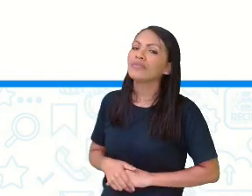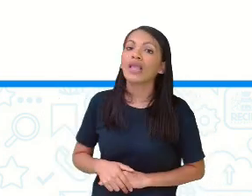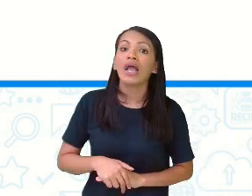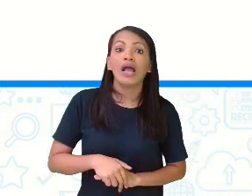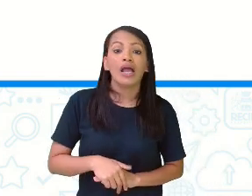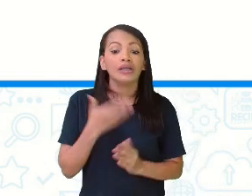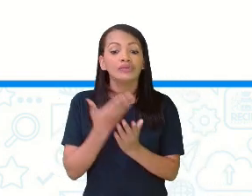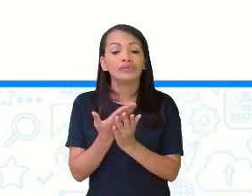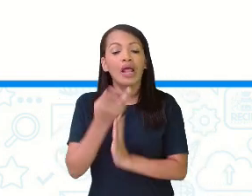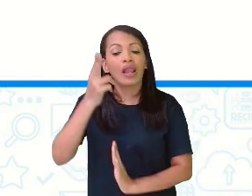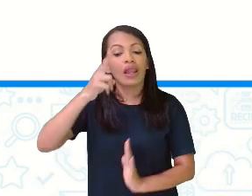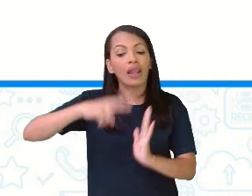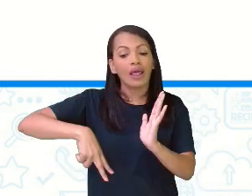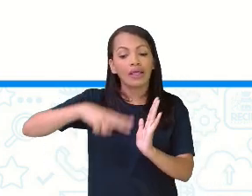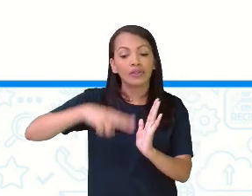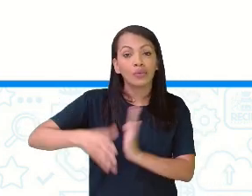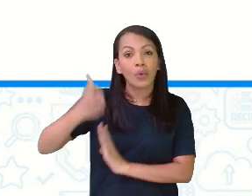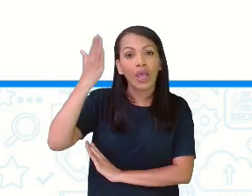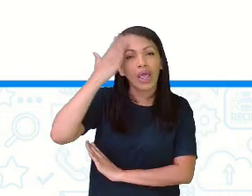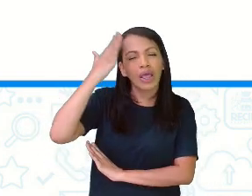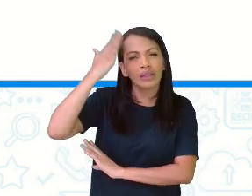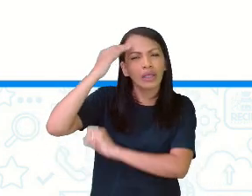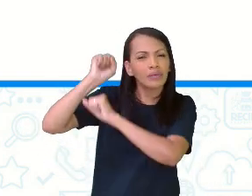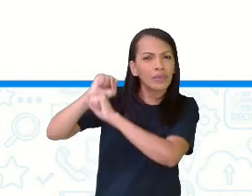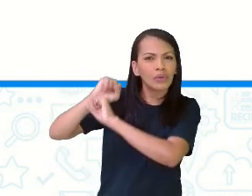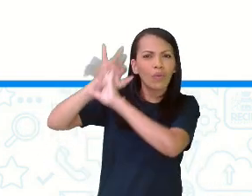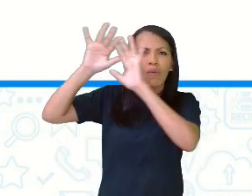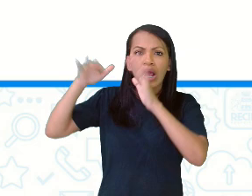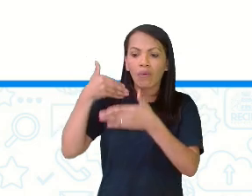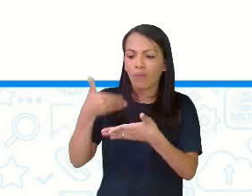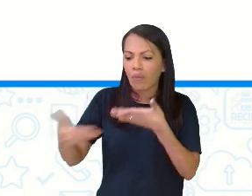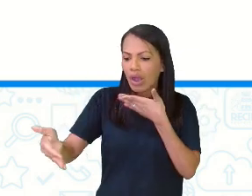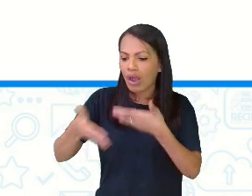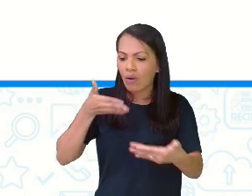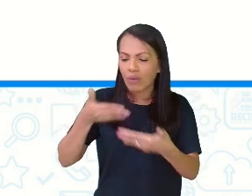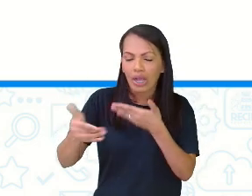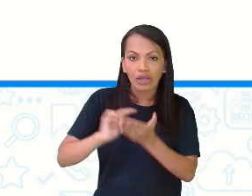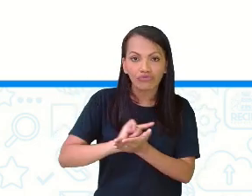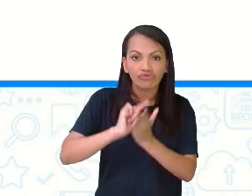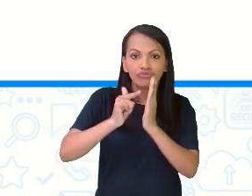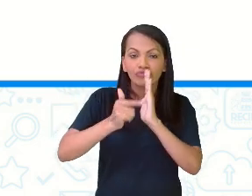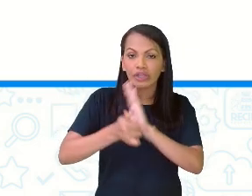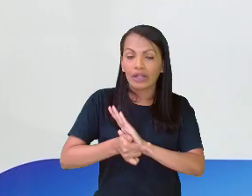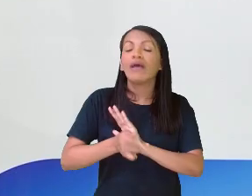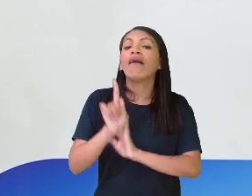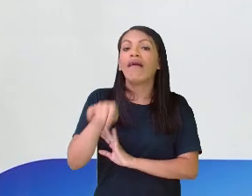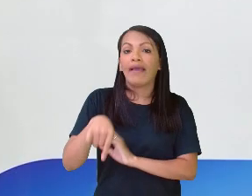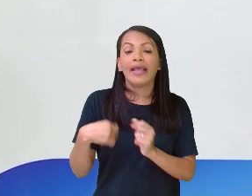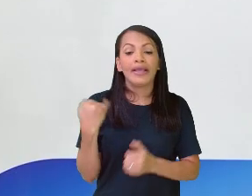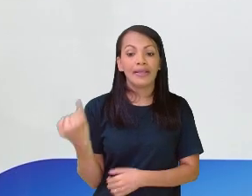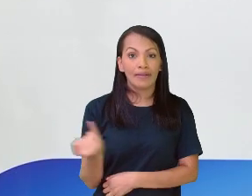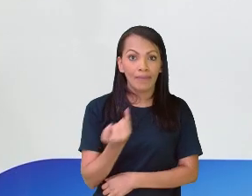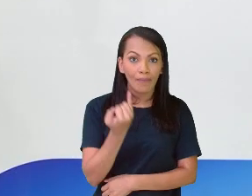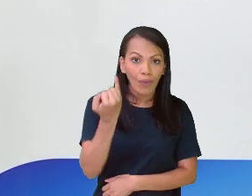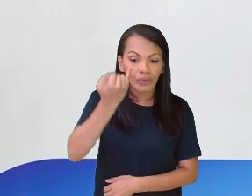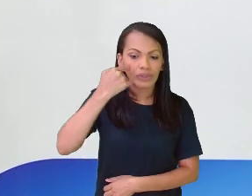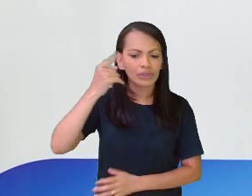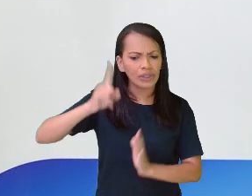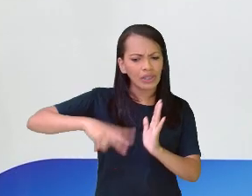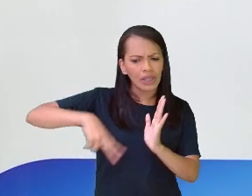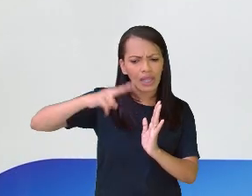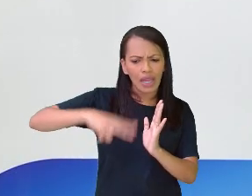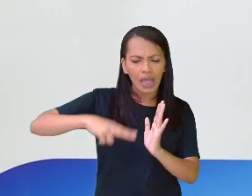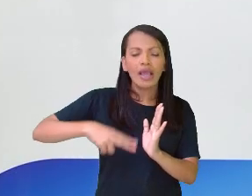para qualquer gênero textual. Qualquer gênero é importante que a gente leia e a gente compreenda, porque senão ele não